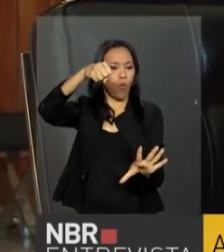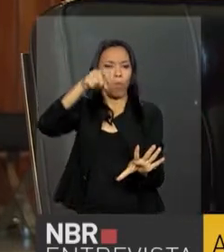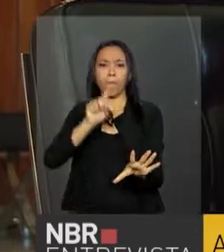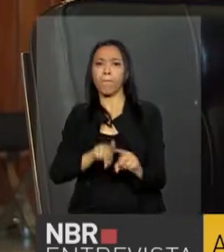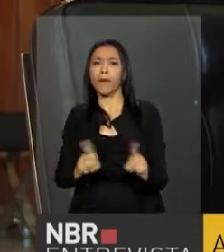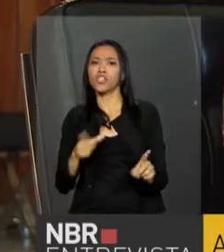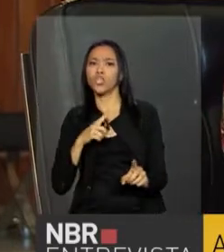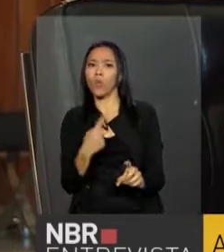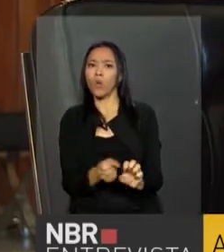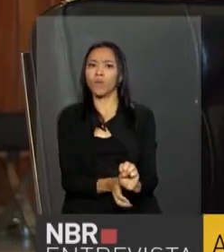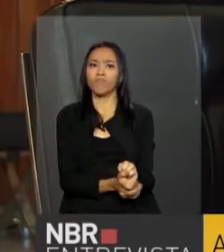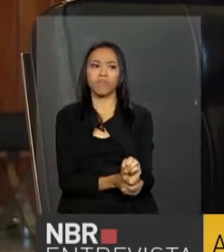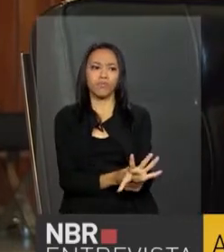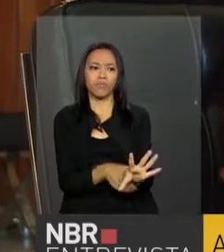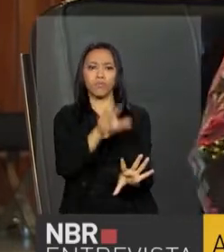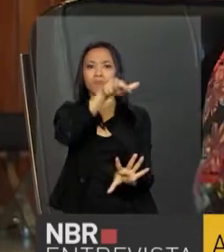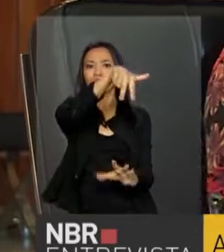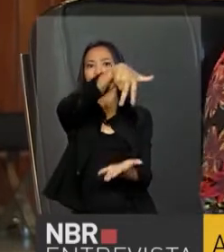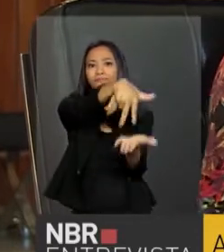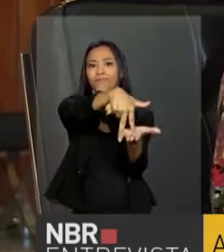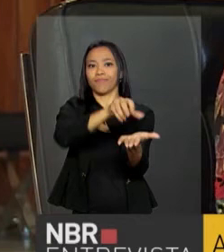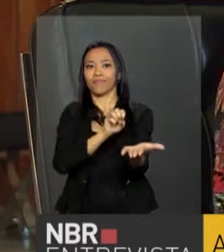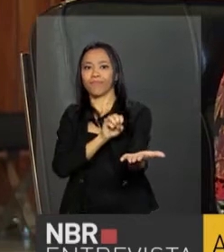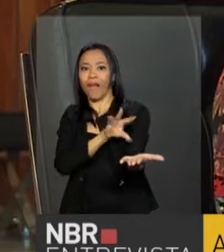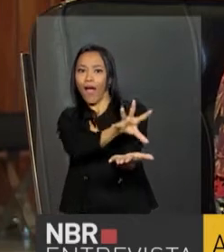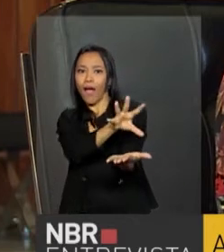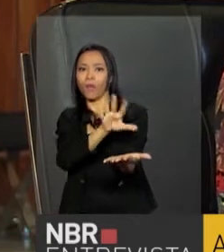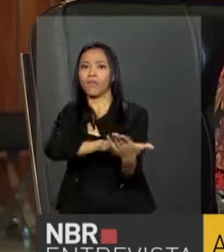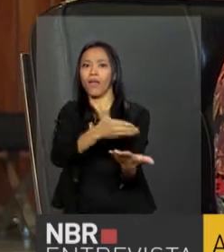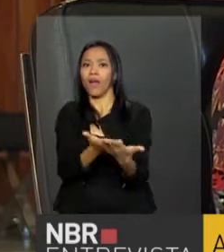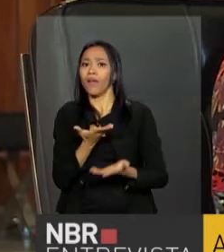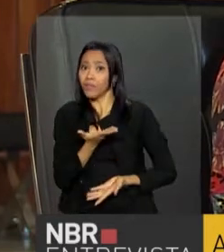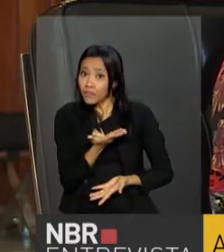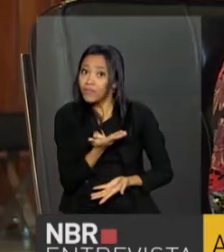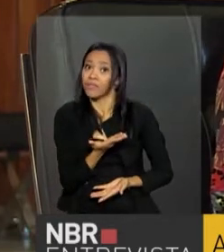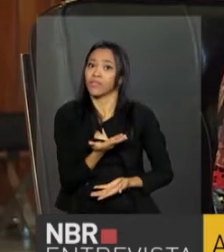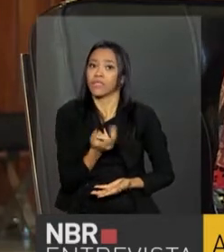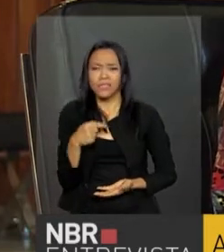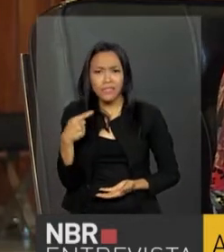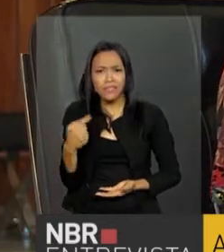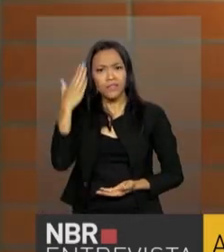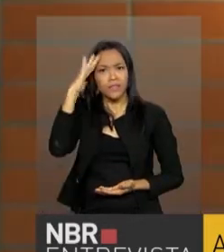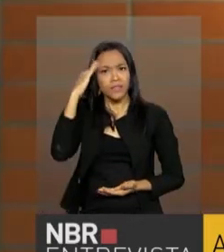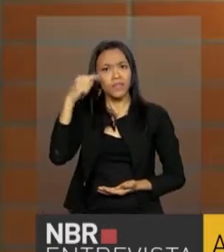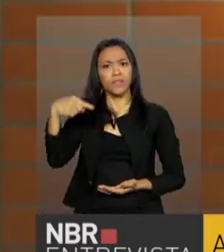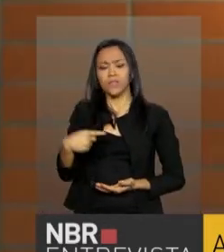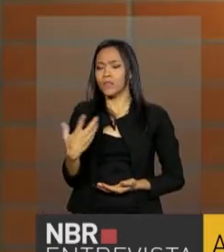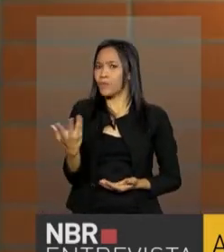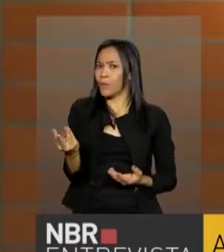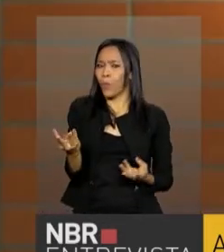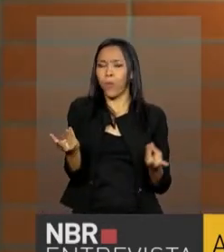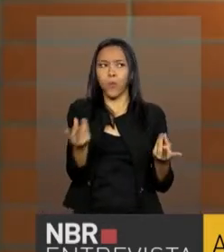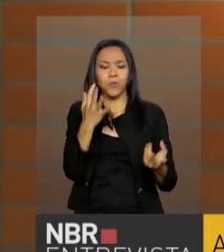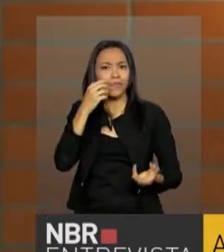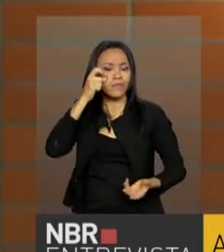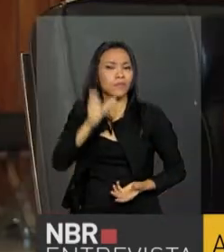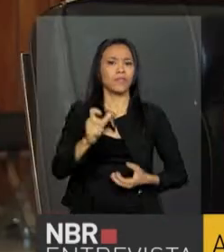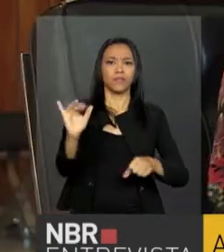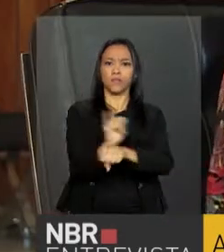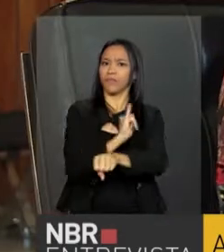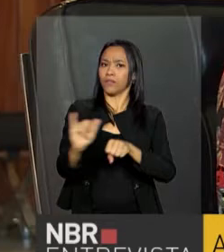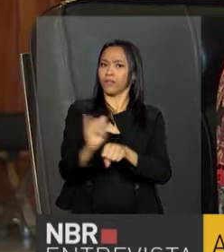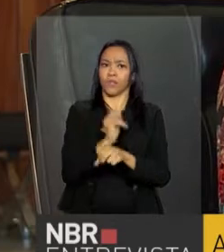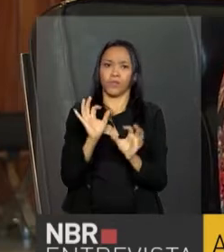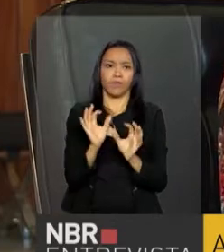lanterna que ficava no intérprete. Então, entender que isso é um recurso muito interessante e que as